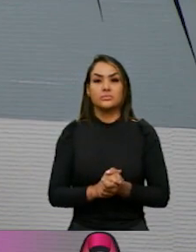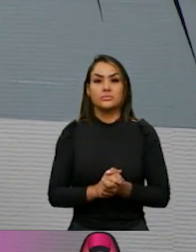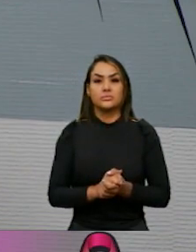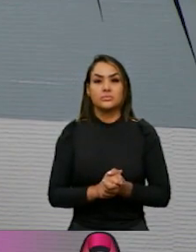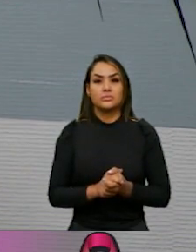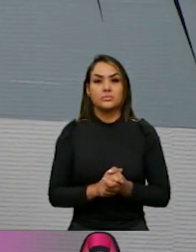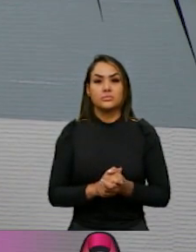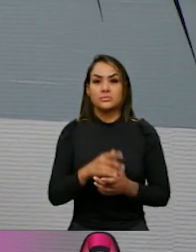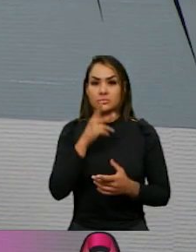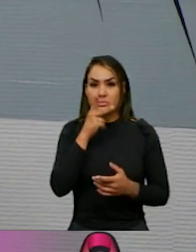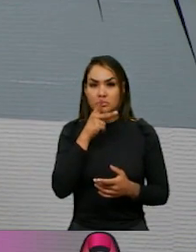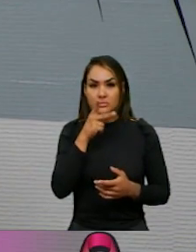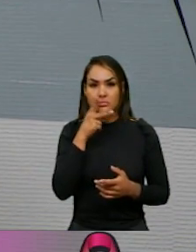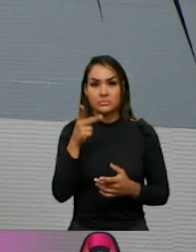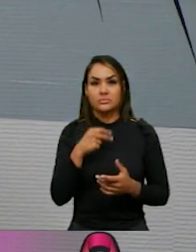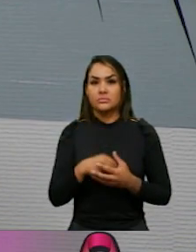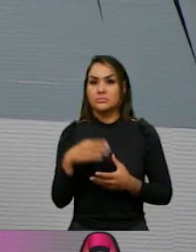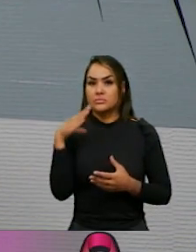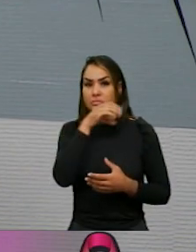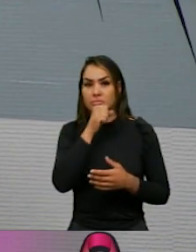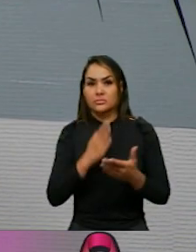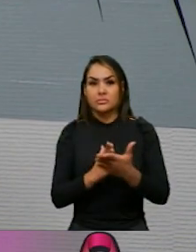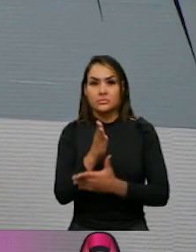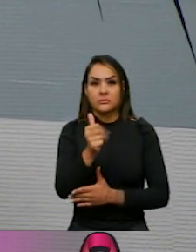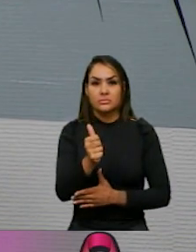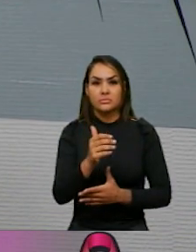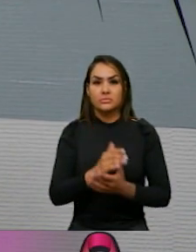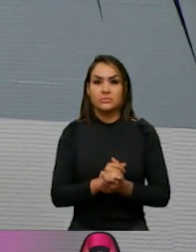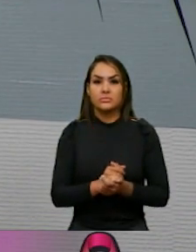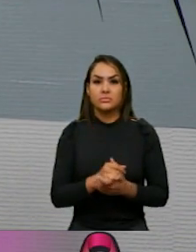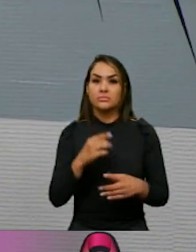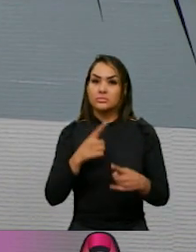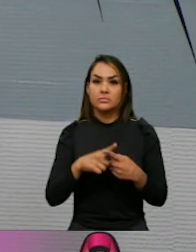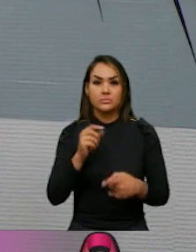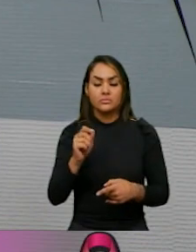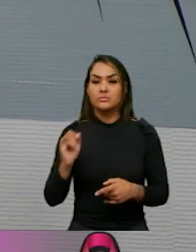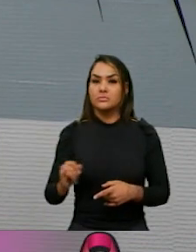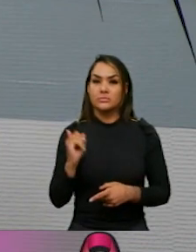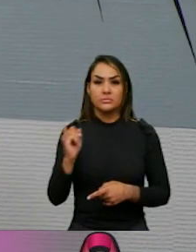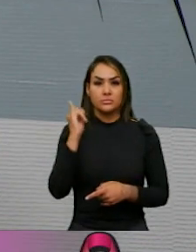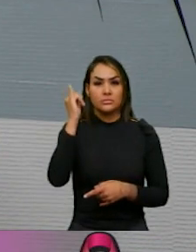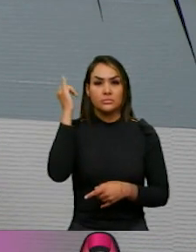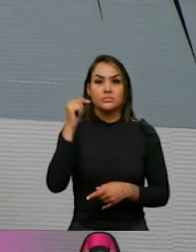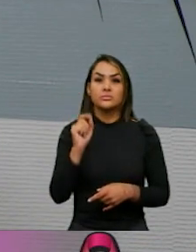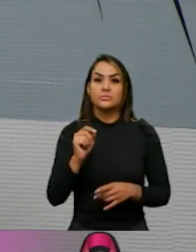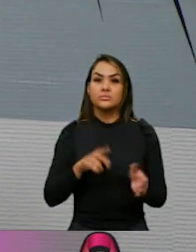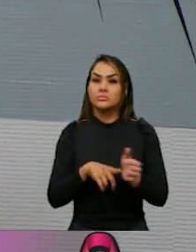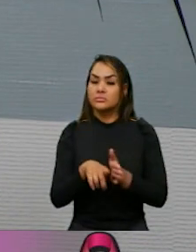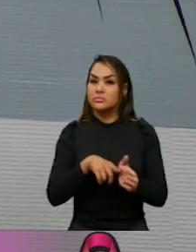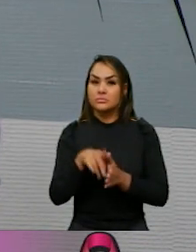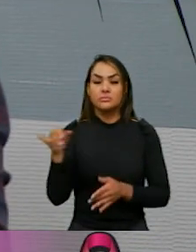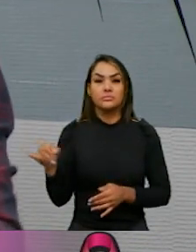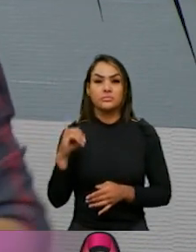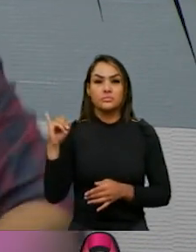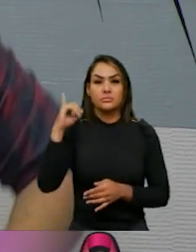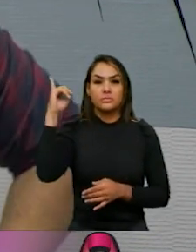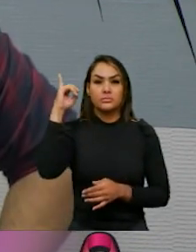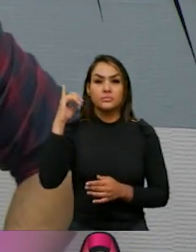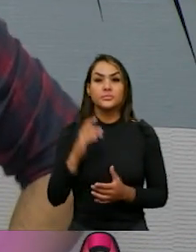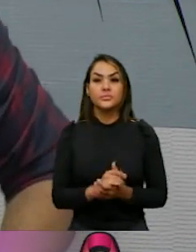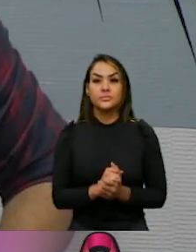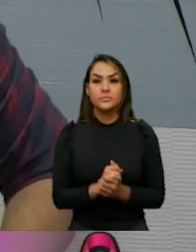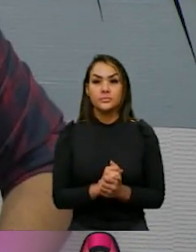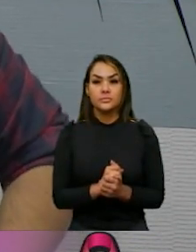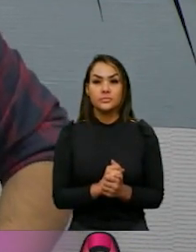da aprovação. Porque essa é relevante o questionamento. Então, reservo meu tempo, caso seja